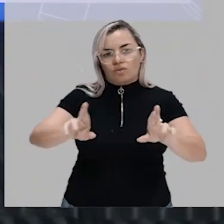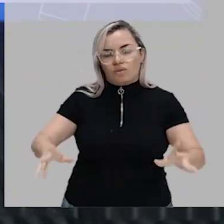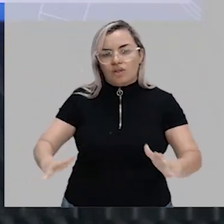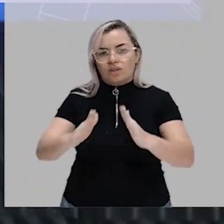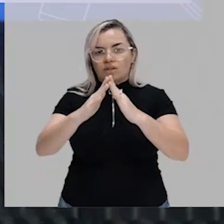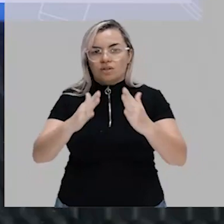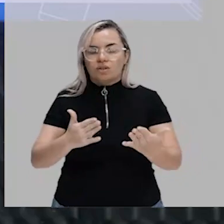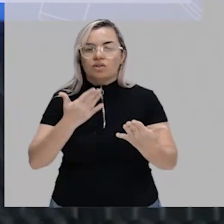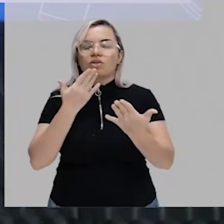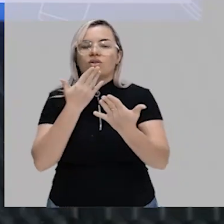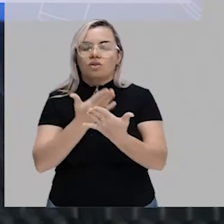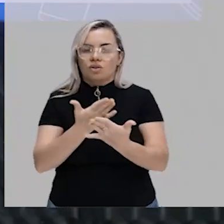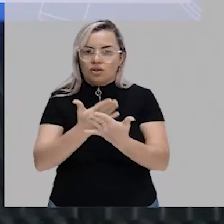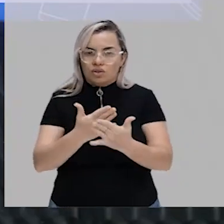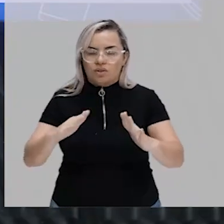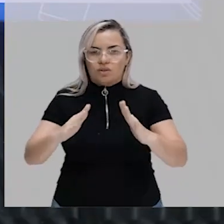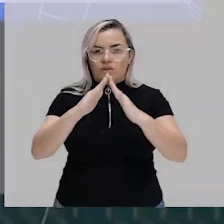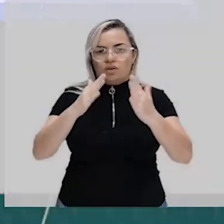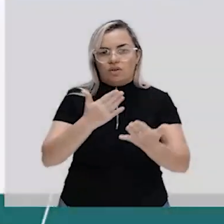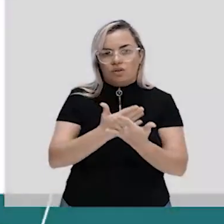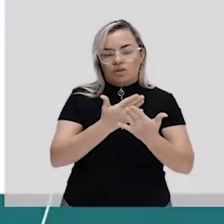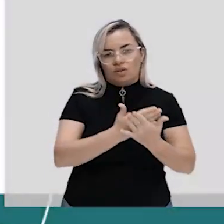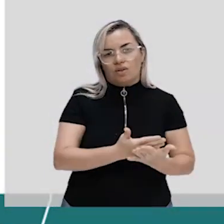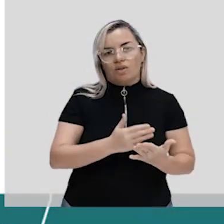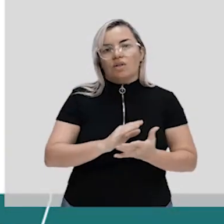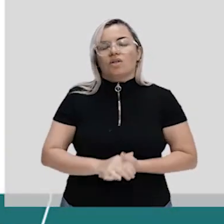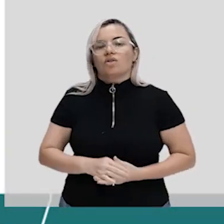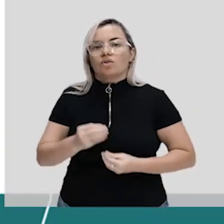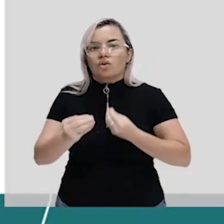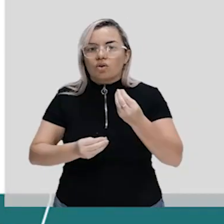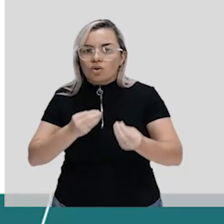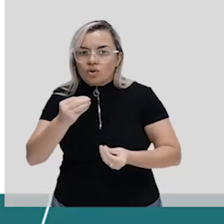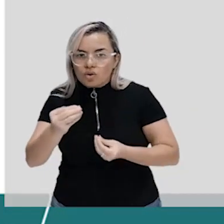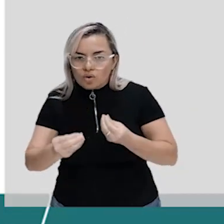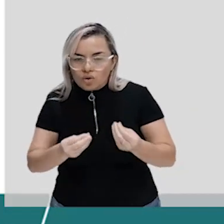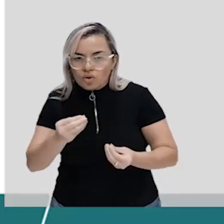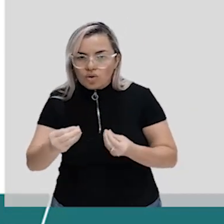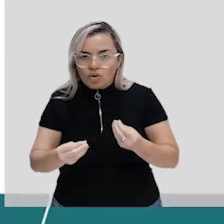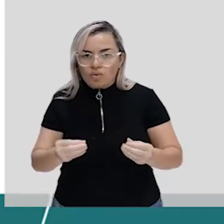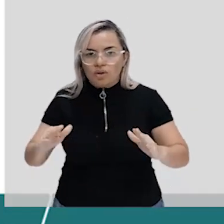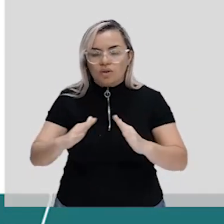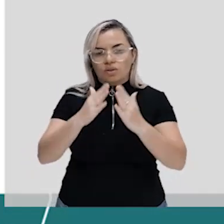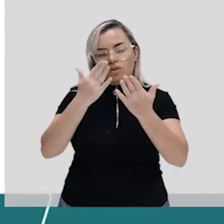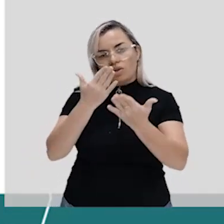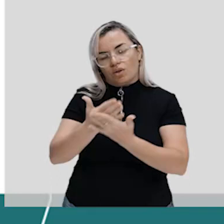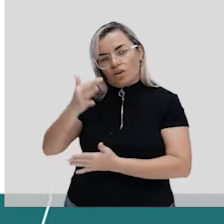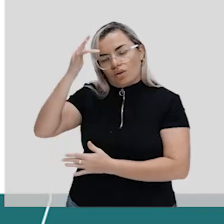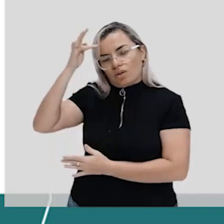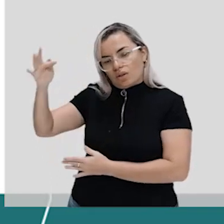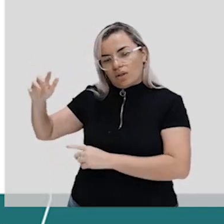filosofia tem, com as diferentes correntes do pensamento da tradição filosófica.